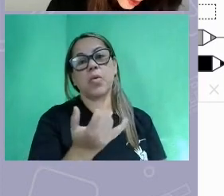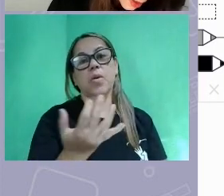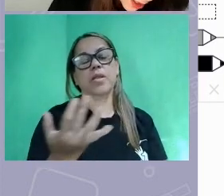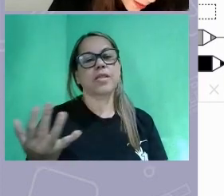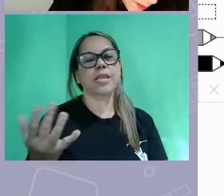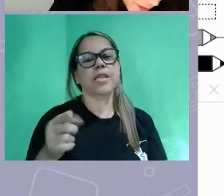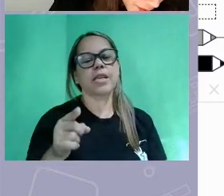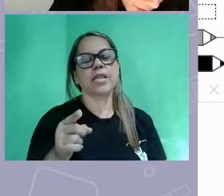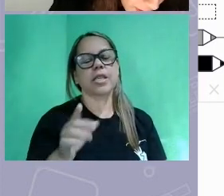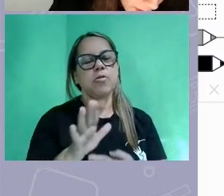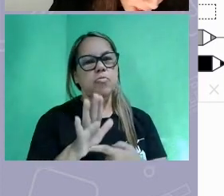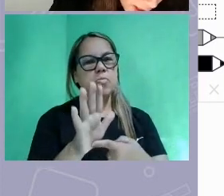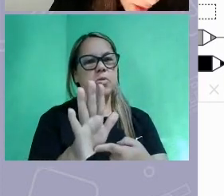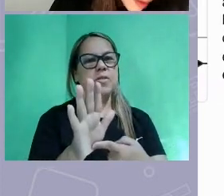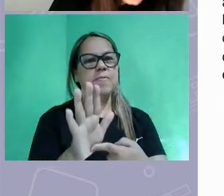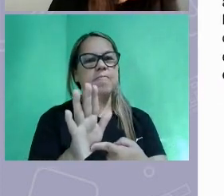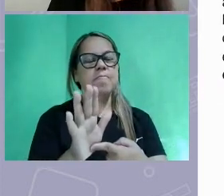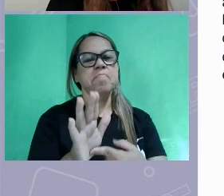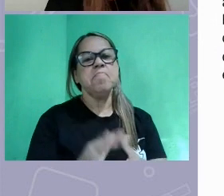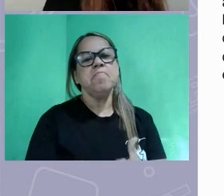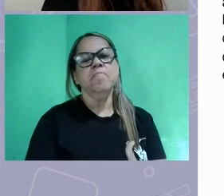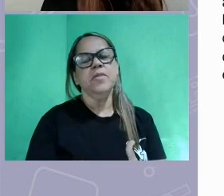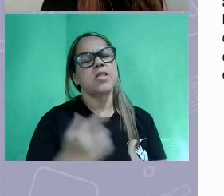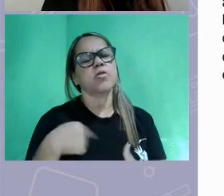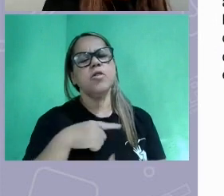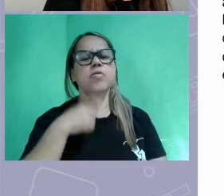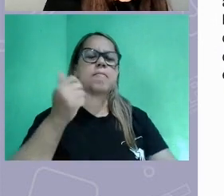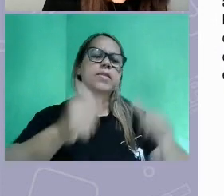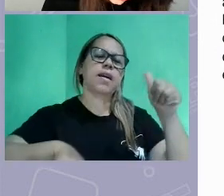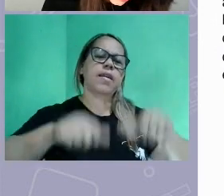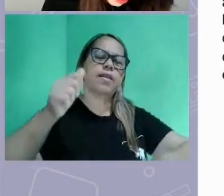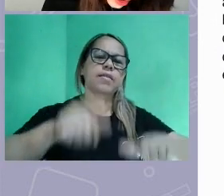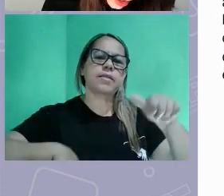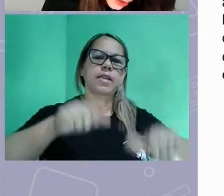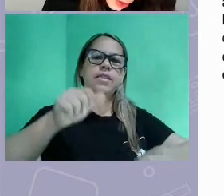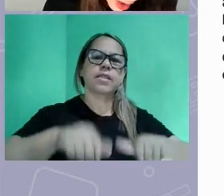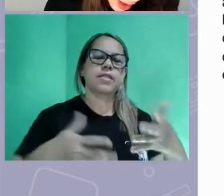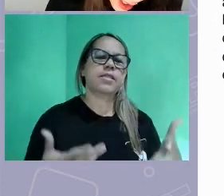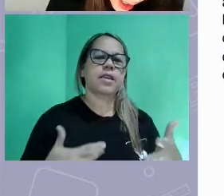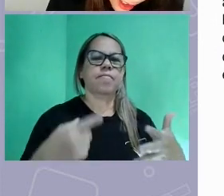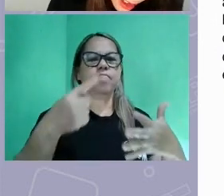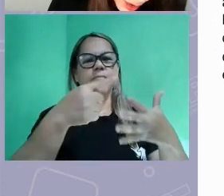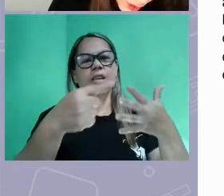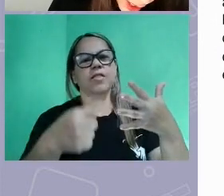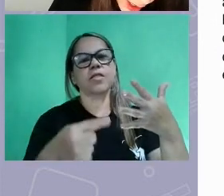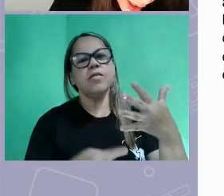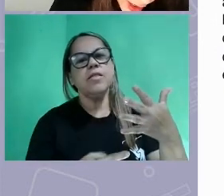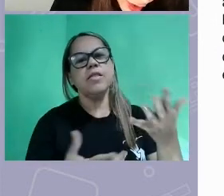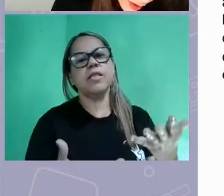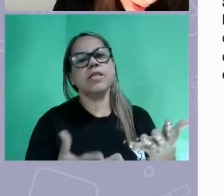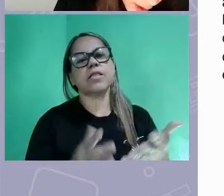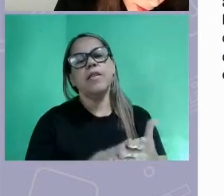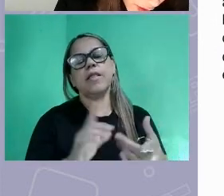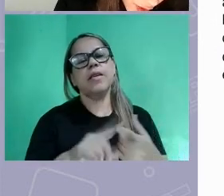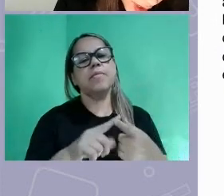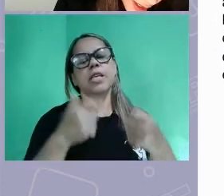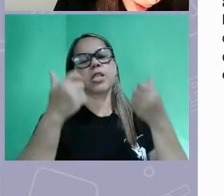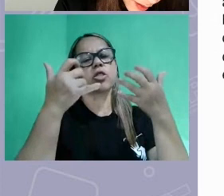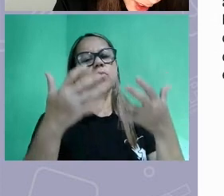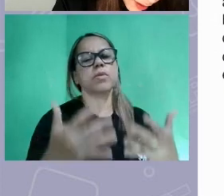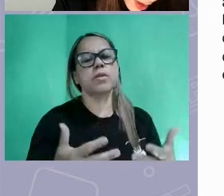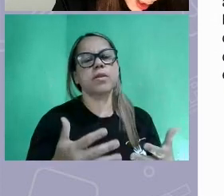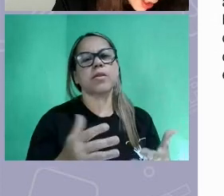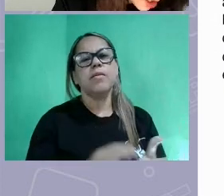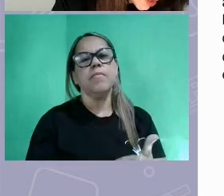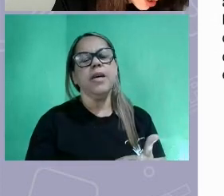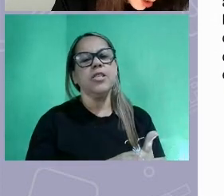ok? então vamos analisar as alternativas além disso ele diz vou colocar em